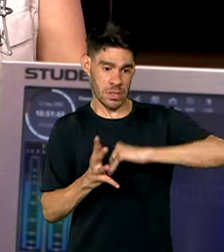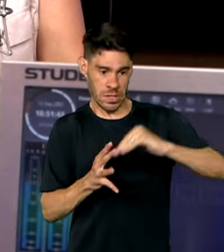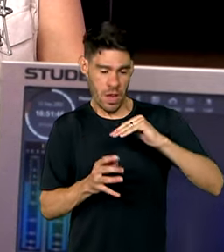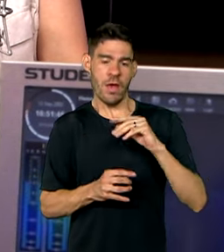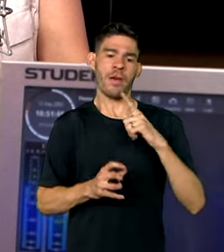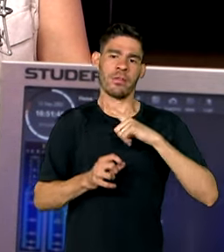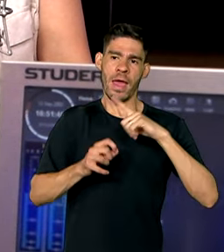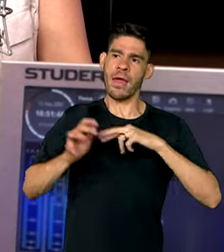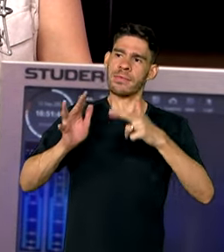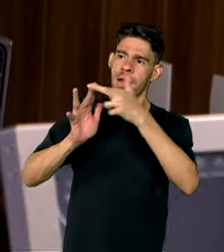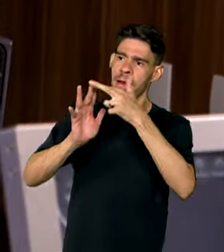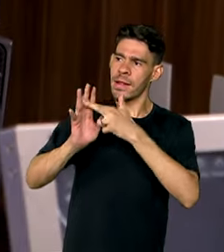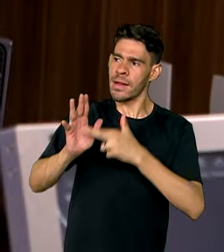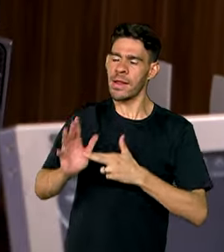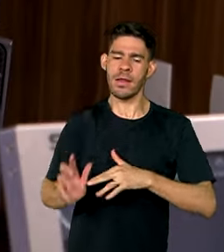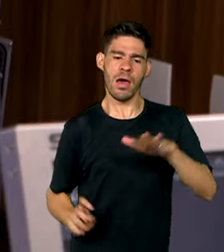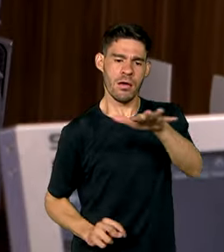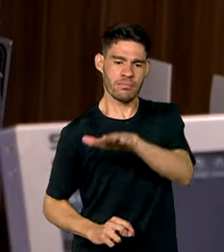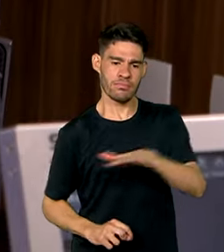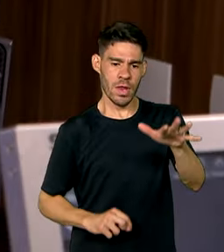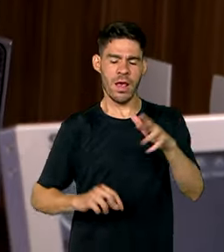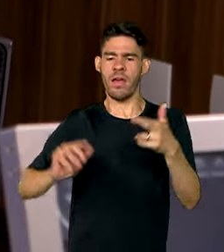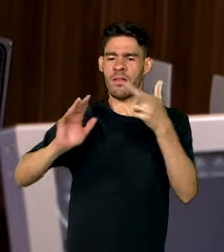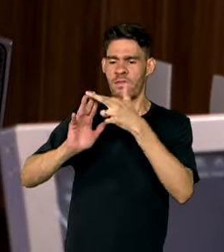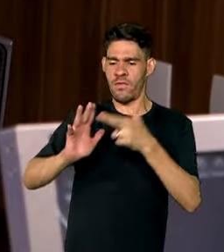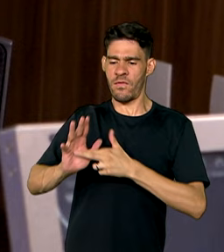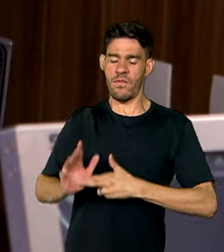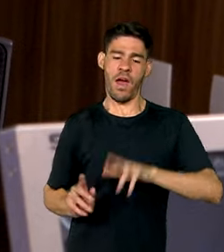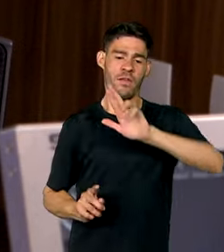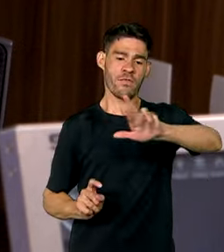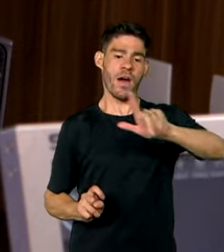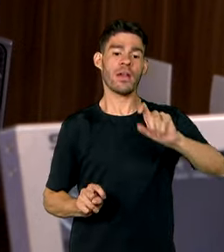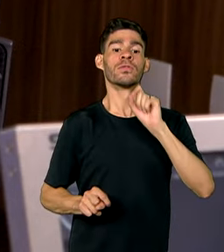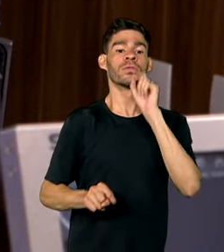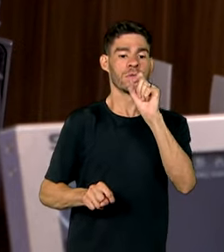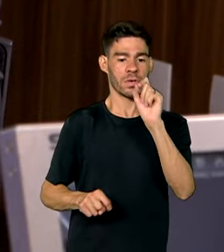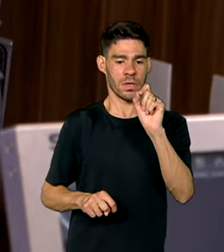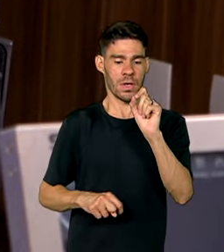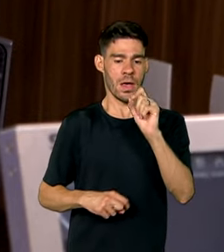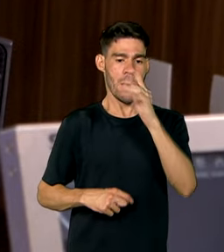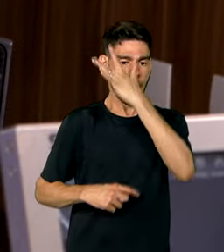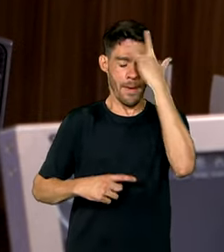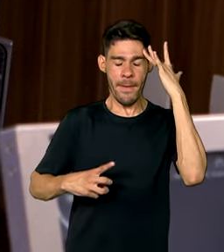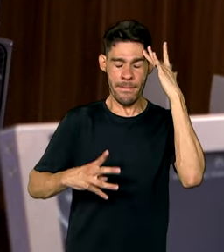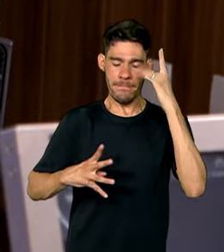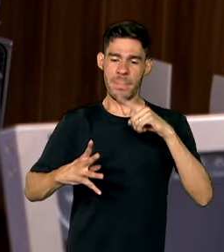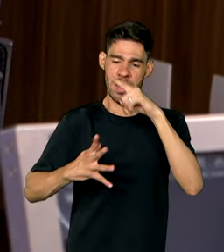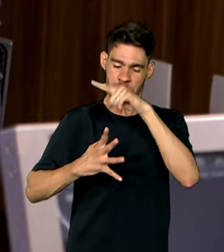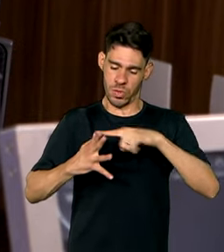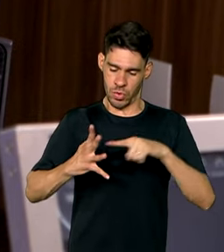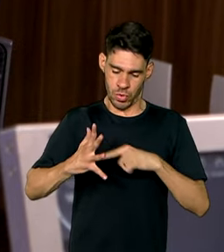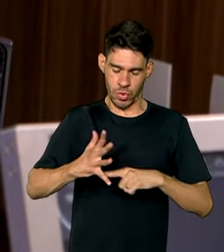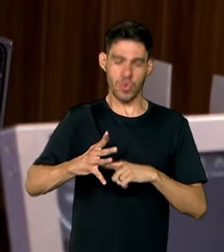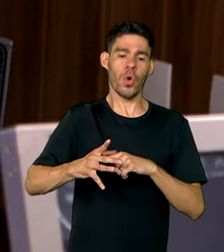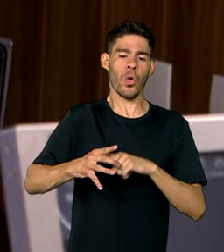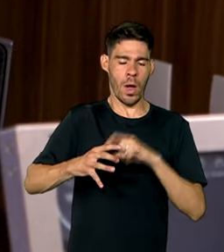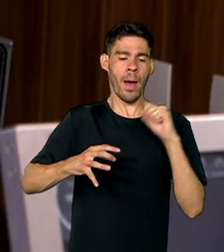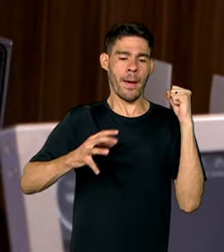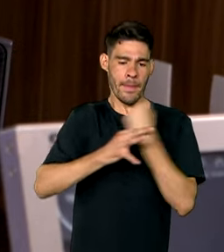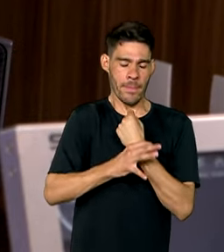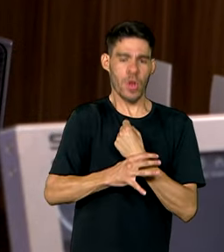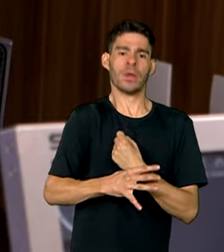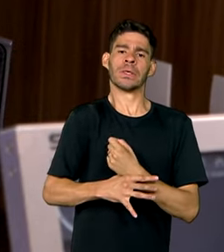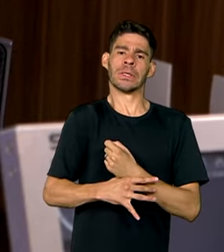vem regulando esse setor. Então, nós criamos várias regras aqui para proteger o apostador, para garantir que os sistemas